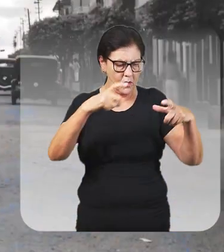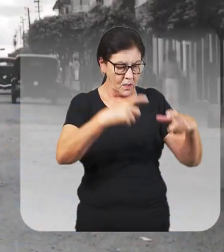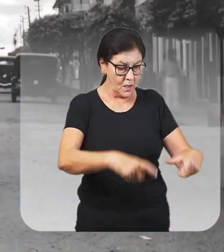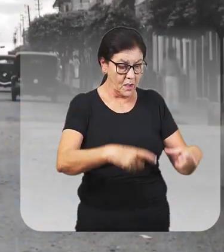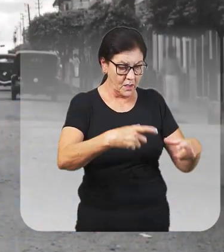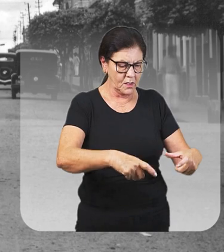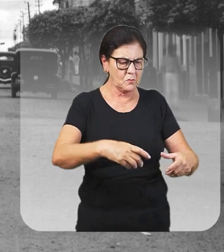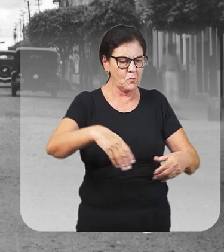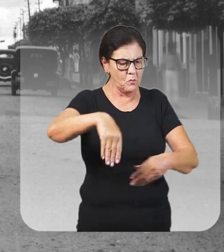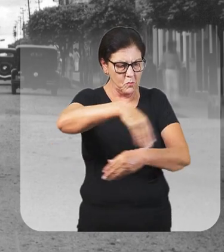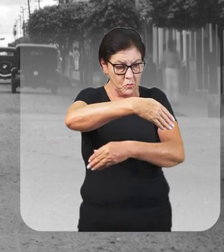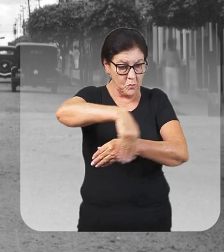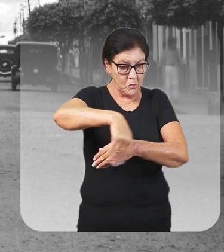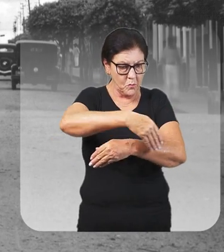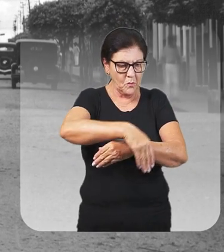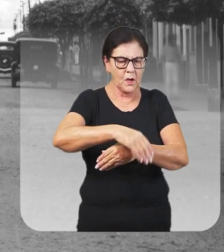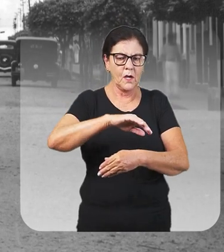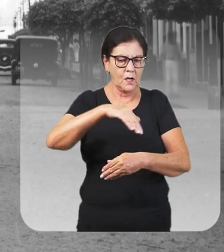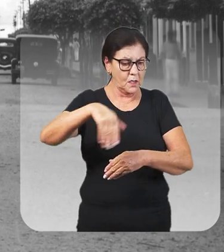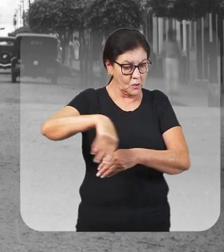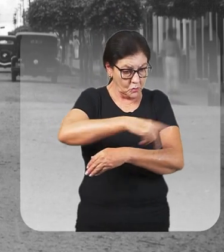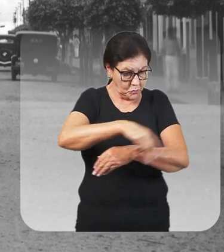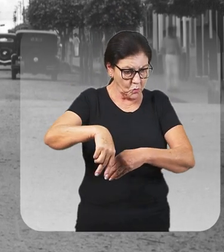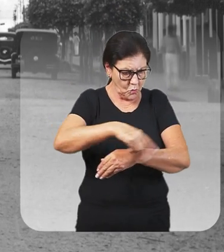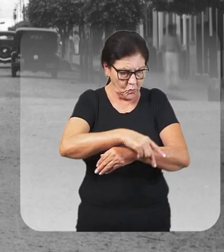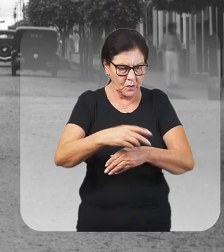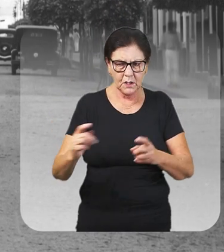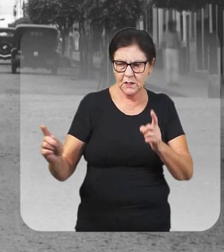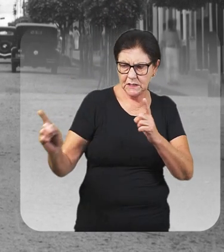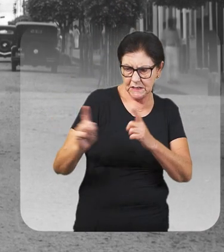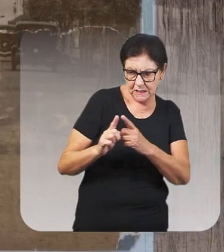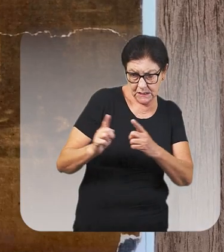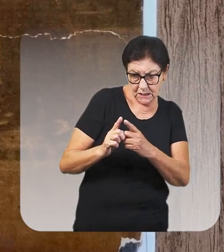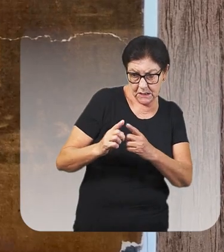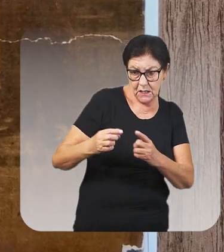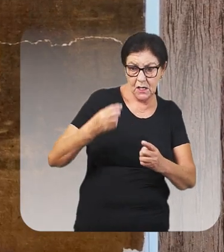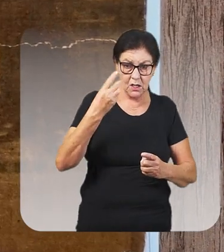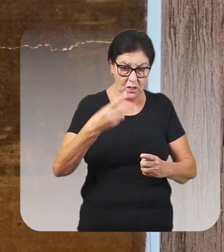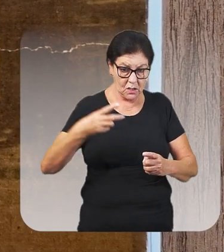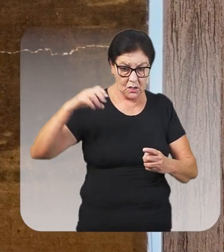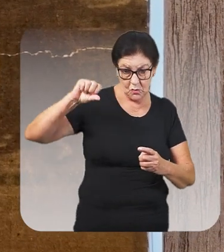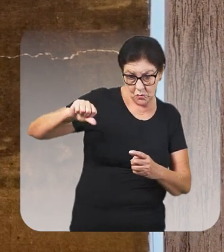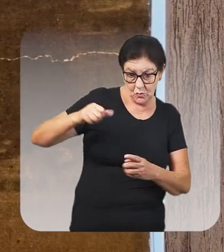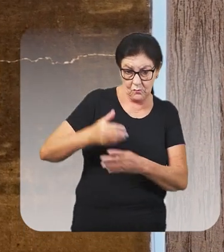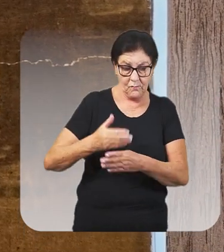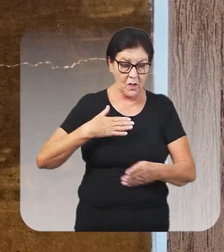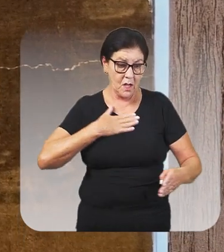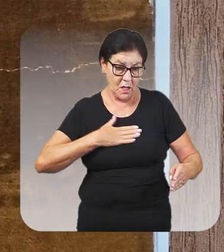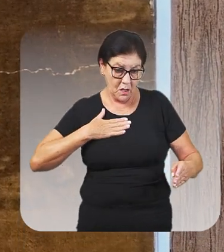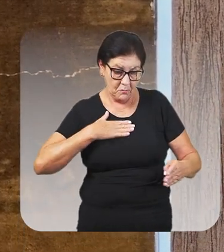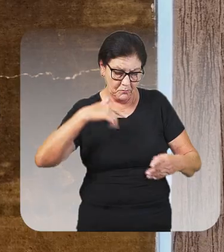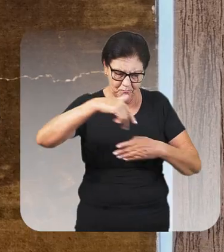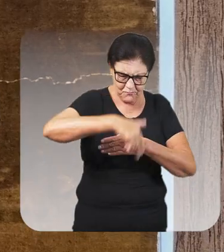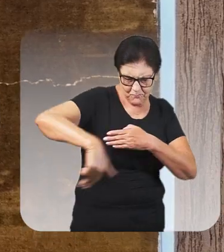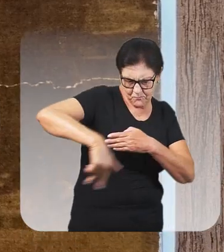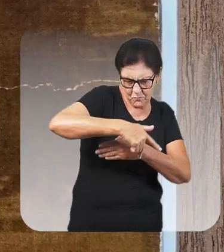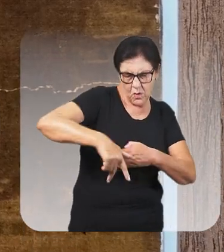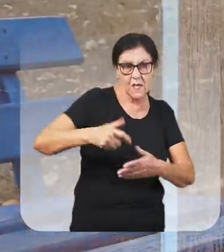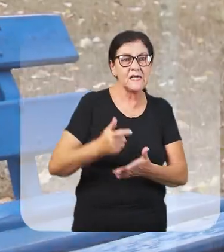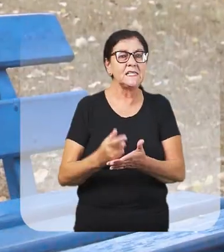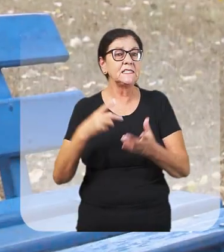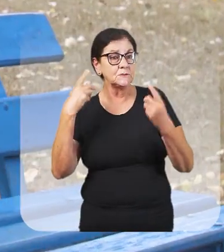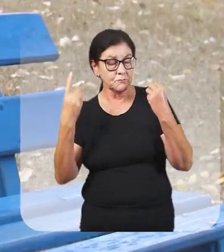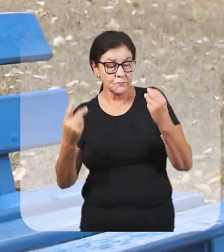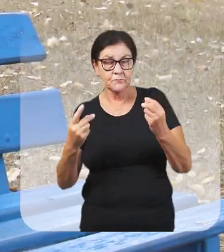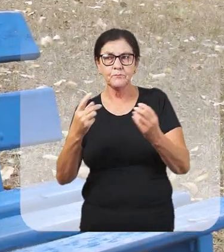cidade, na rua João Pessoa, onde a rua João Pessoa esquina com a 29 de agosto. Pedro da Silveira Prado se destacou a diversas funções aqui na cidade de Leme